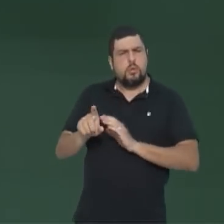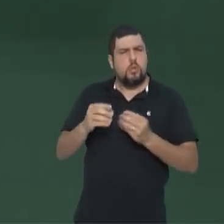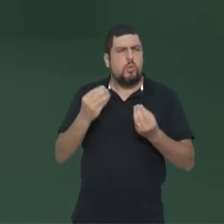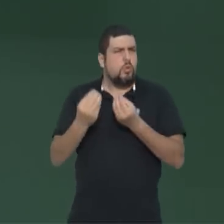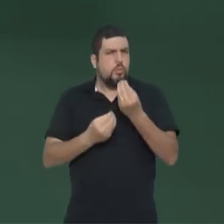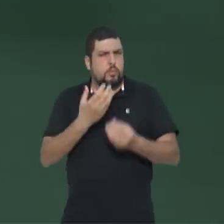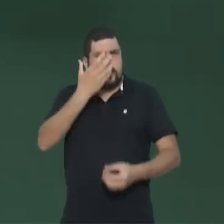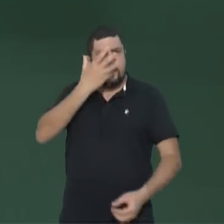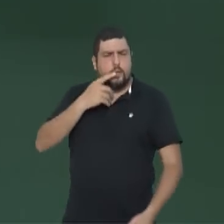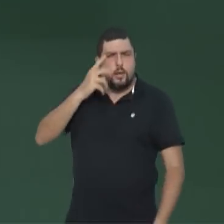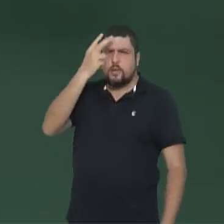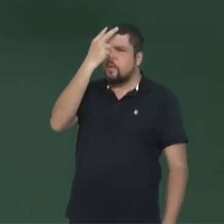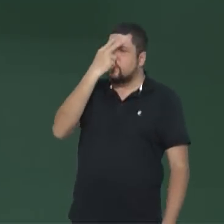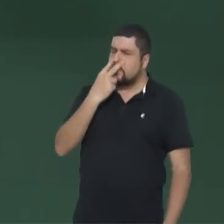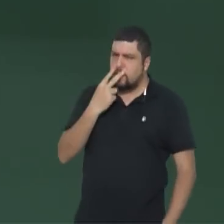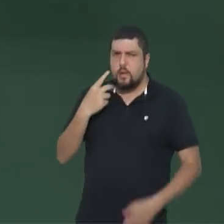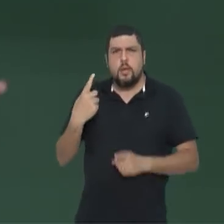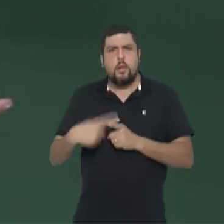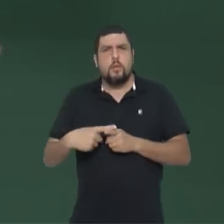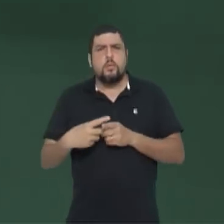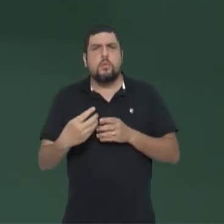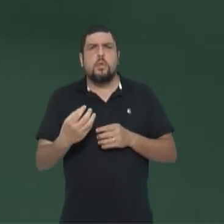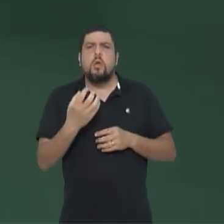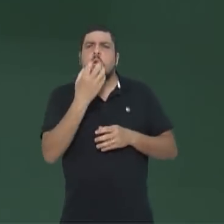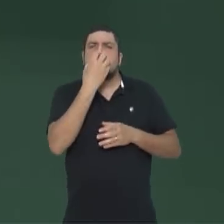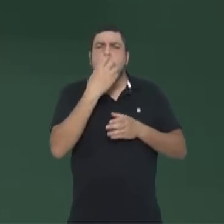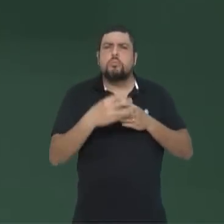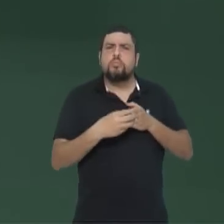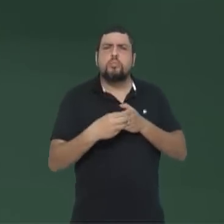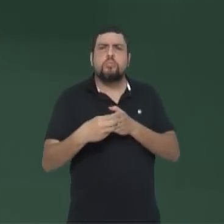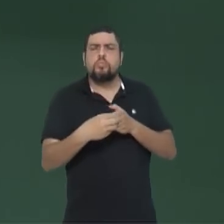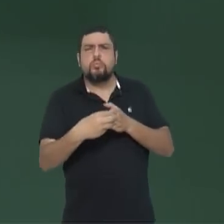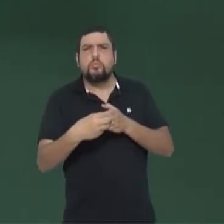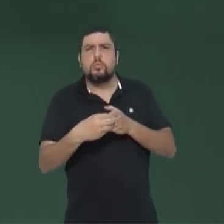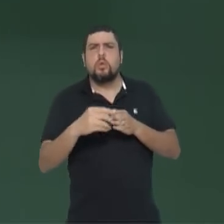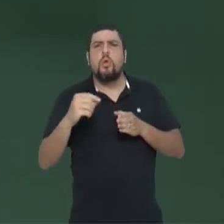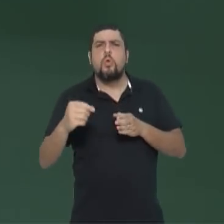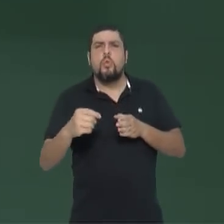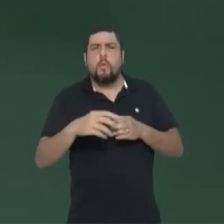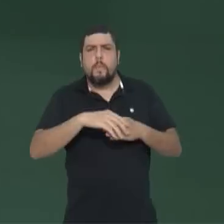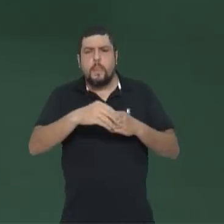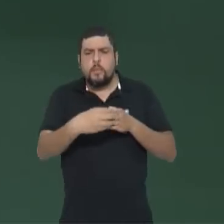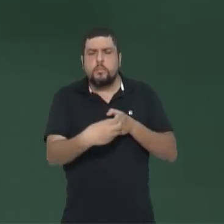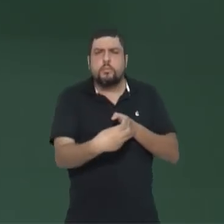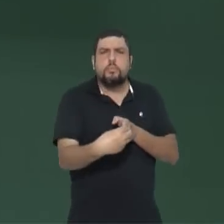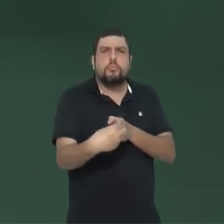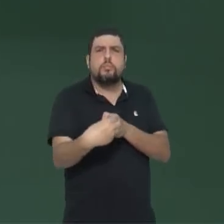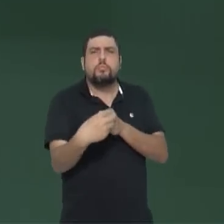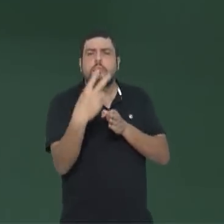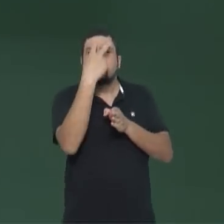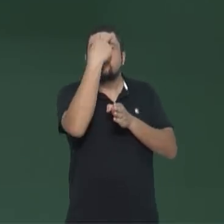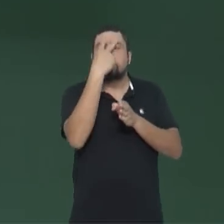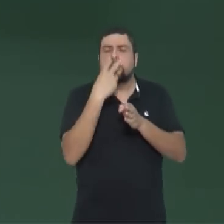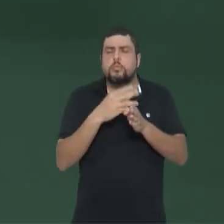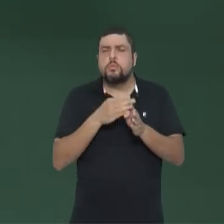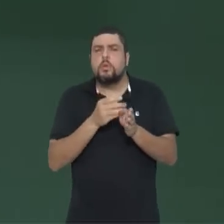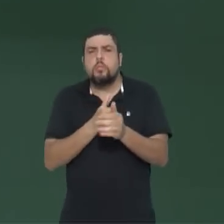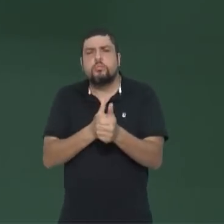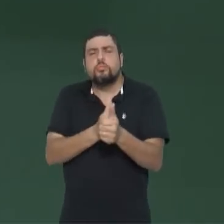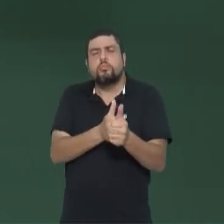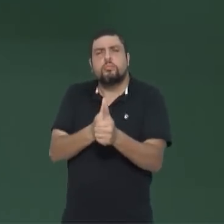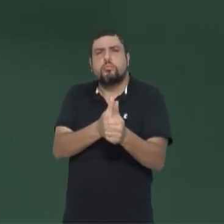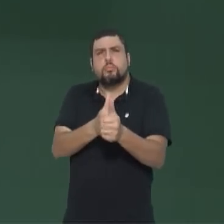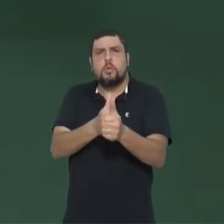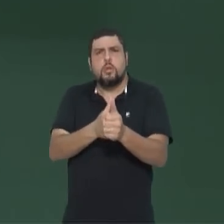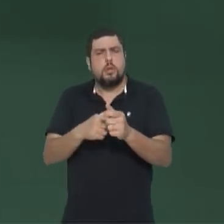crianças cegas, né? Porque o cão-guia geralmente guia justamente as crianças cegas. Então, vamos entender por que